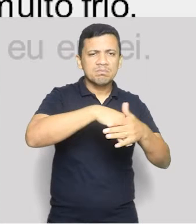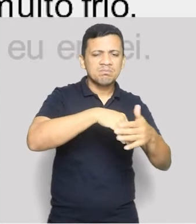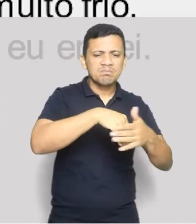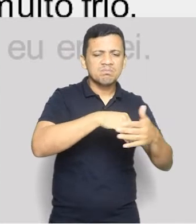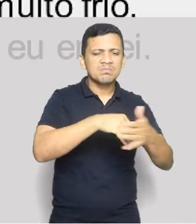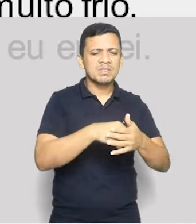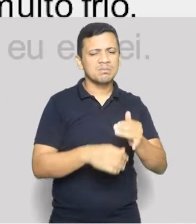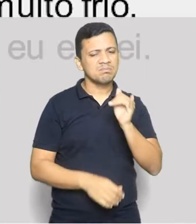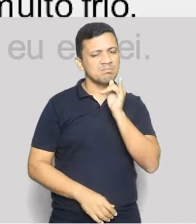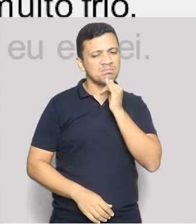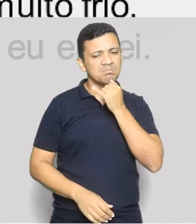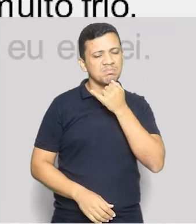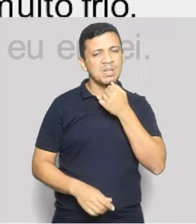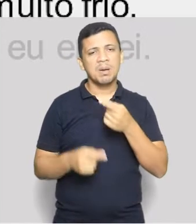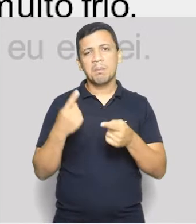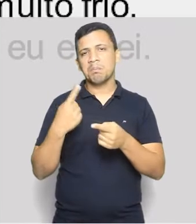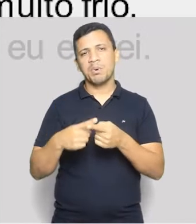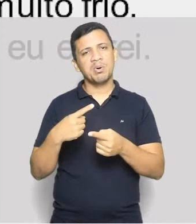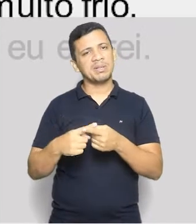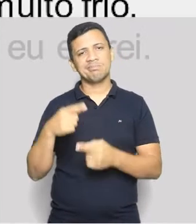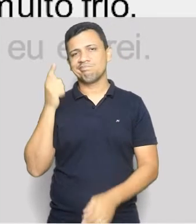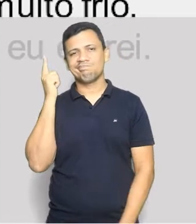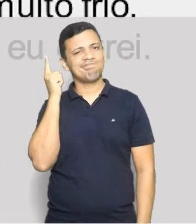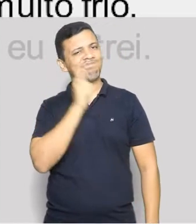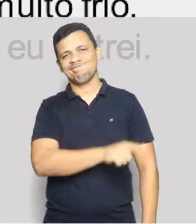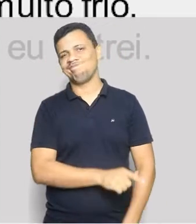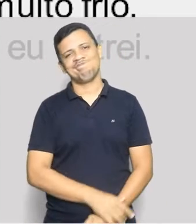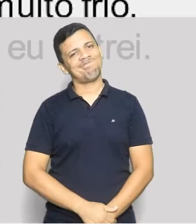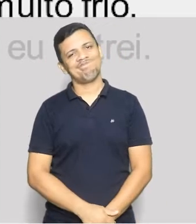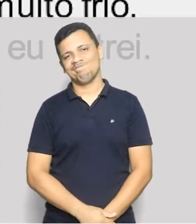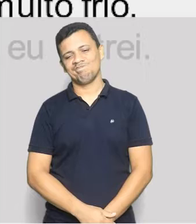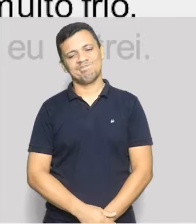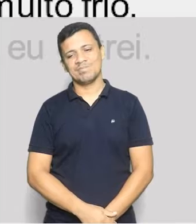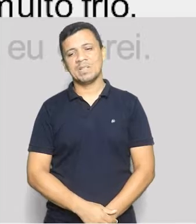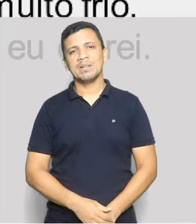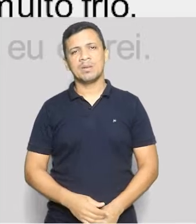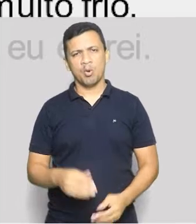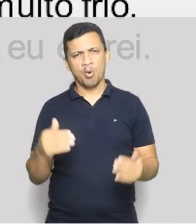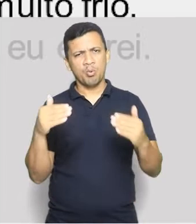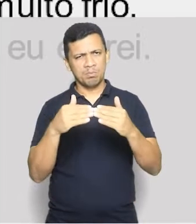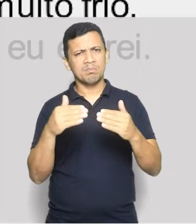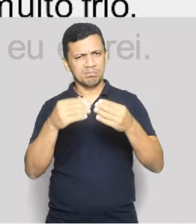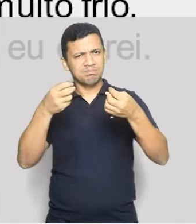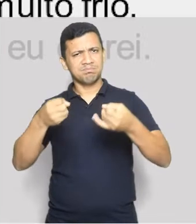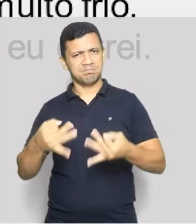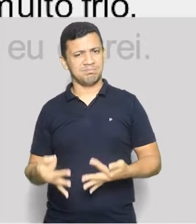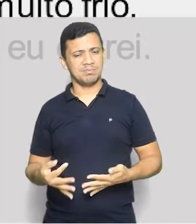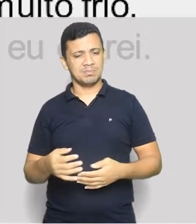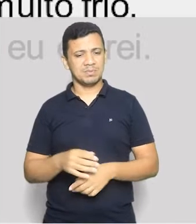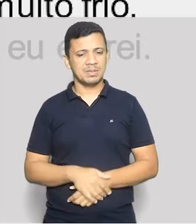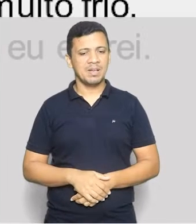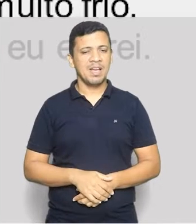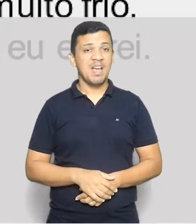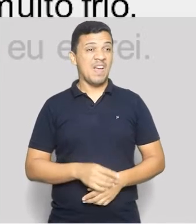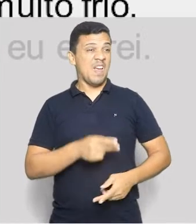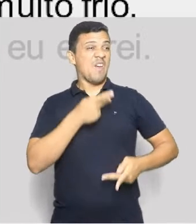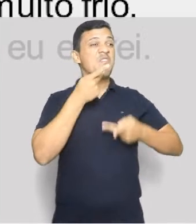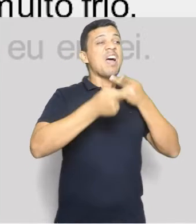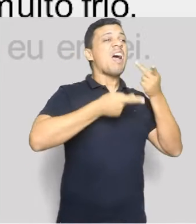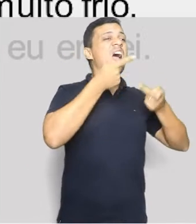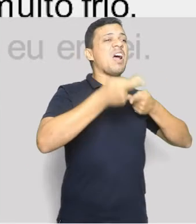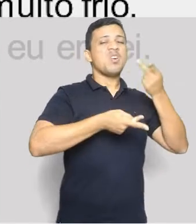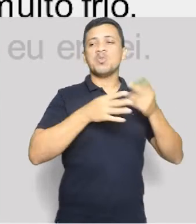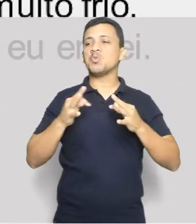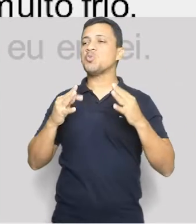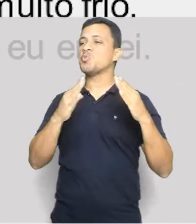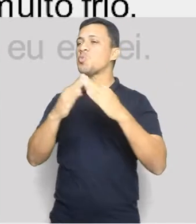tristes porque não ganharam a partida. Seria a ideia de explicação aqui? Eles falaram tão alto que toda a vizinhança